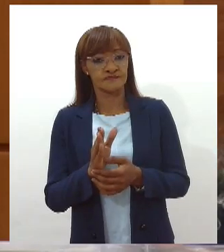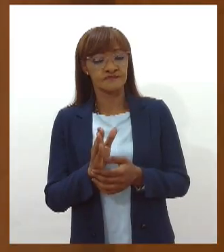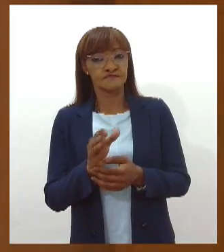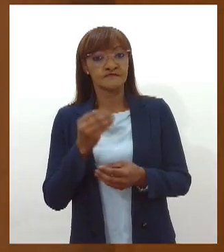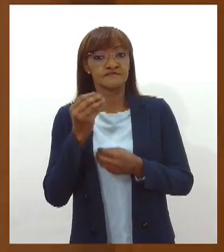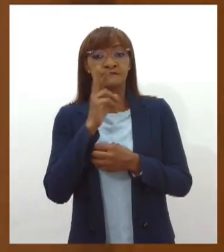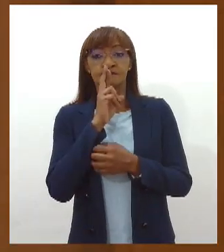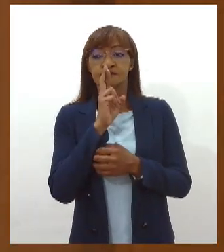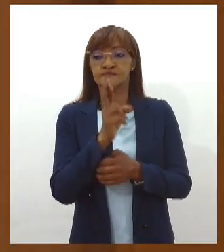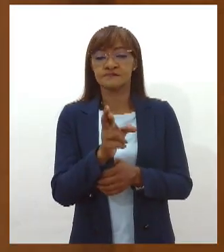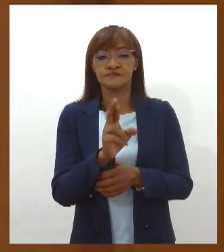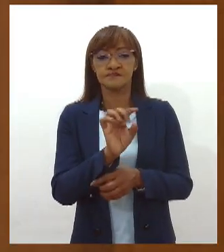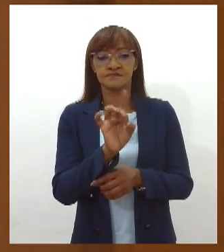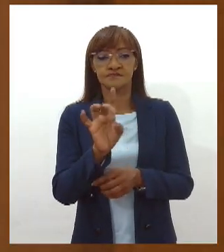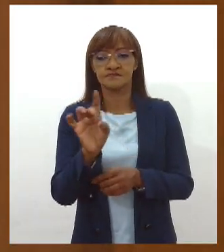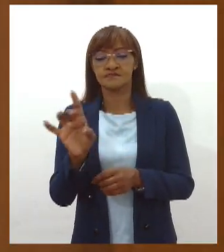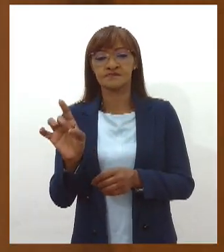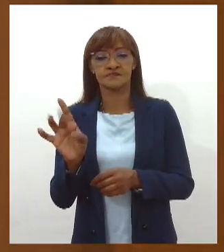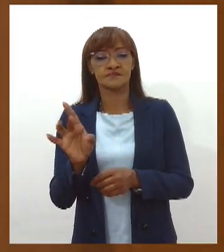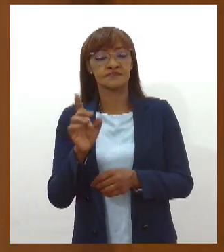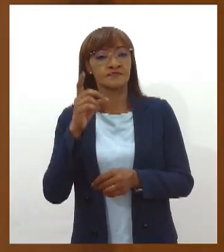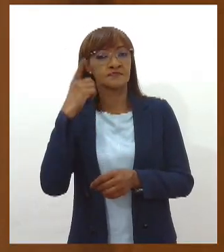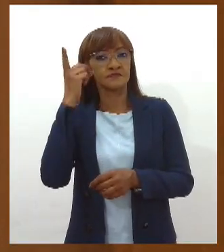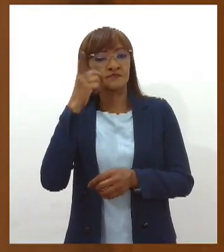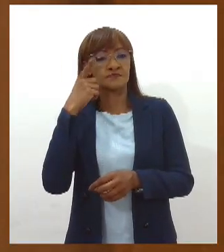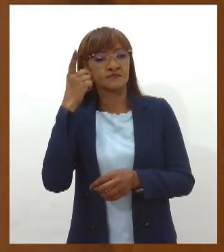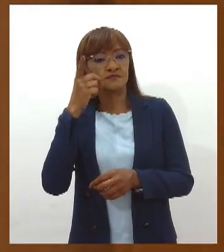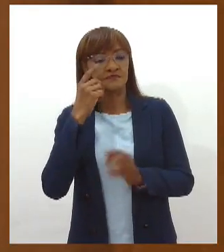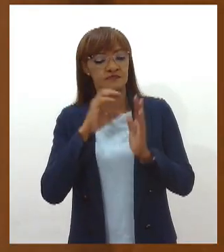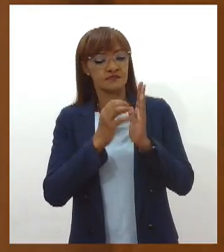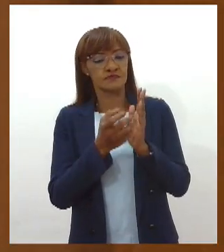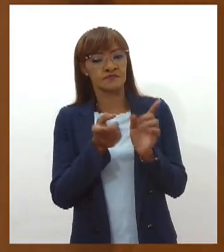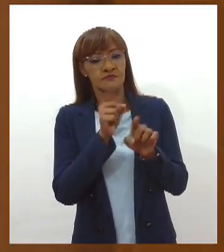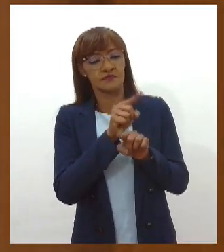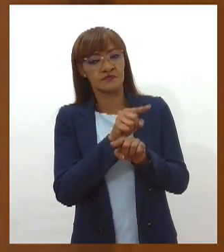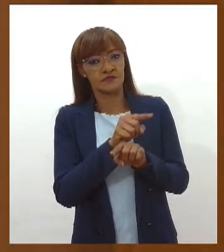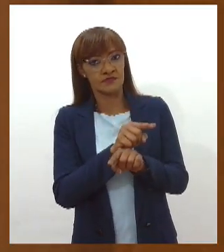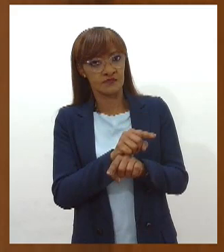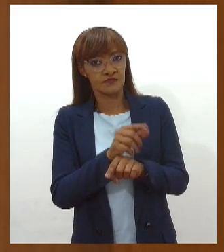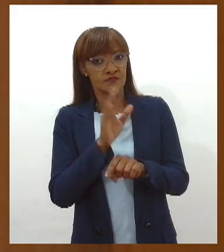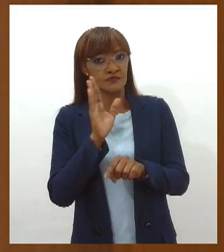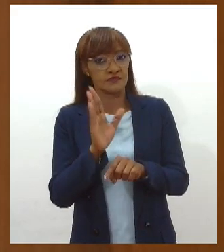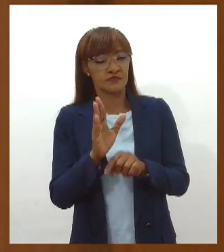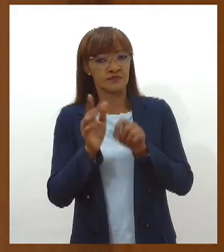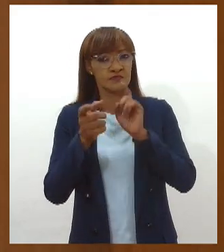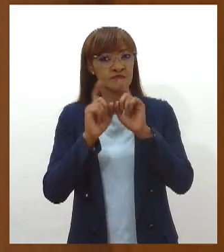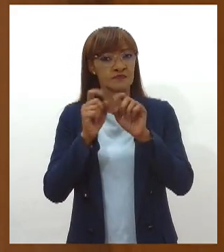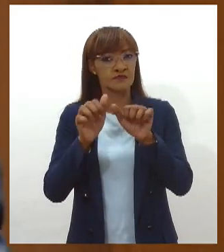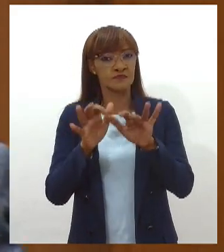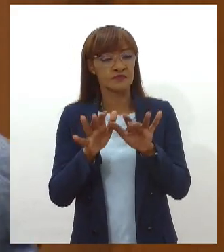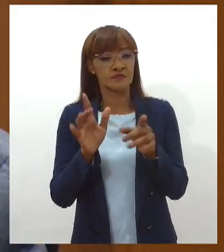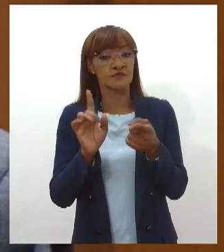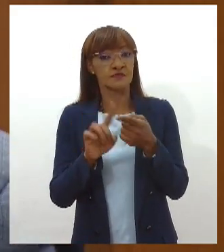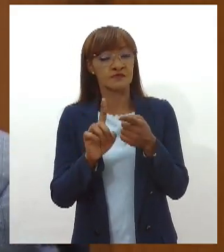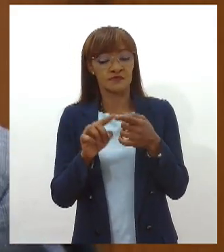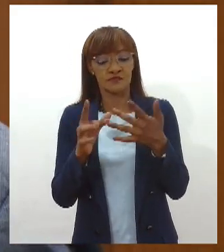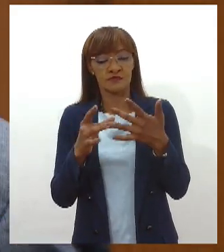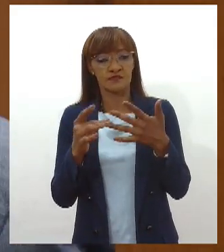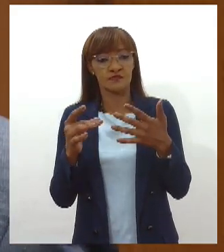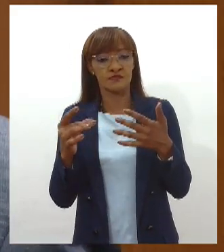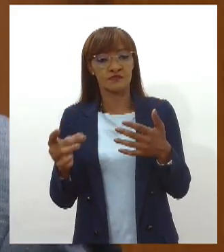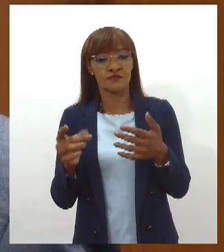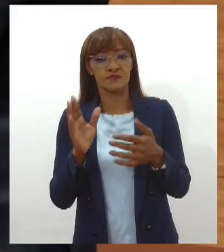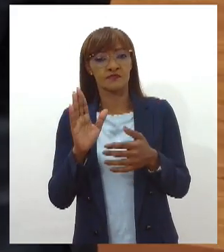colocados pelos deputados da oposição ao longo da sessão plenária. Ele também destacou uma parceria firmada